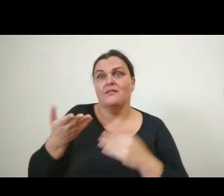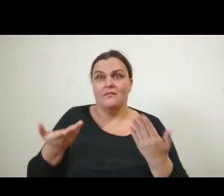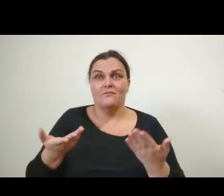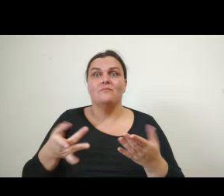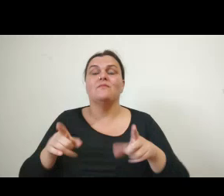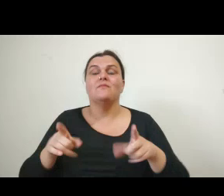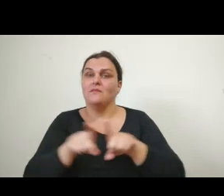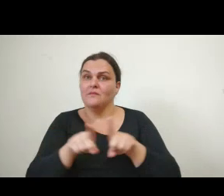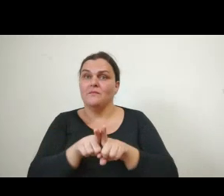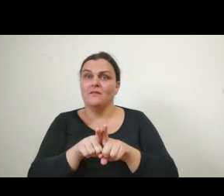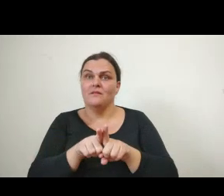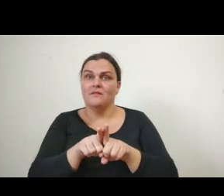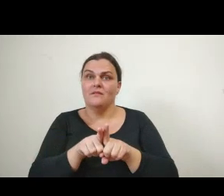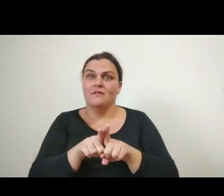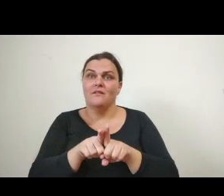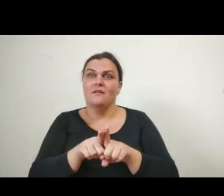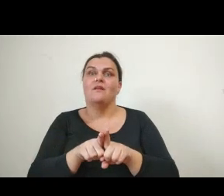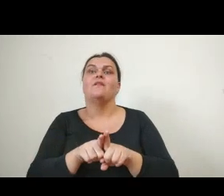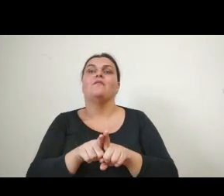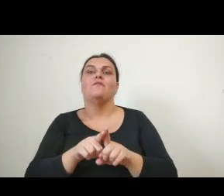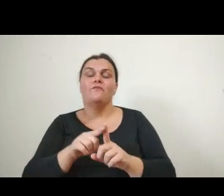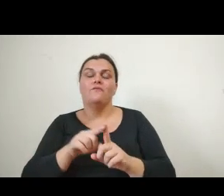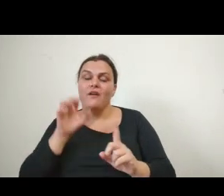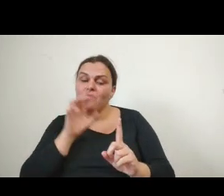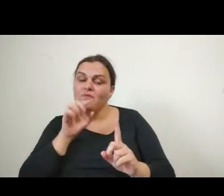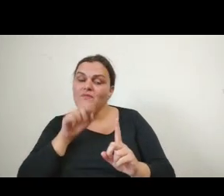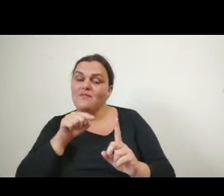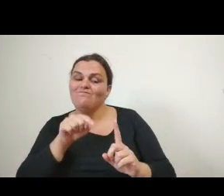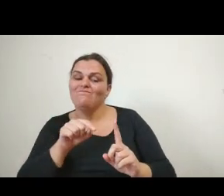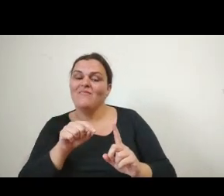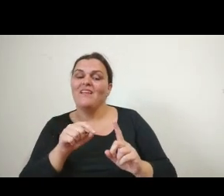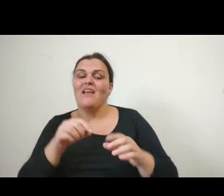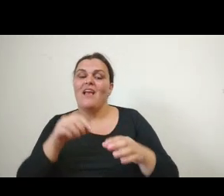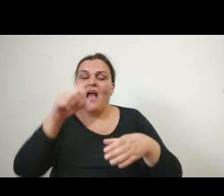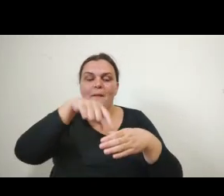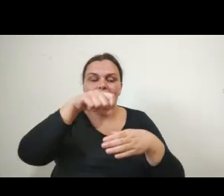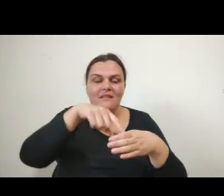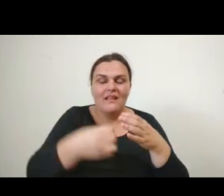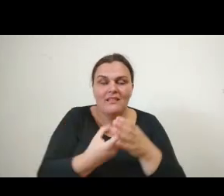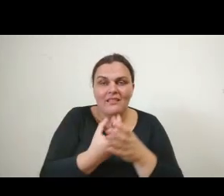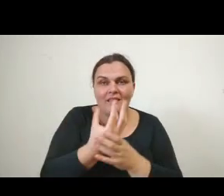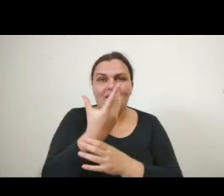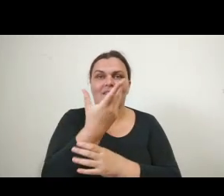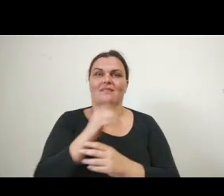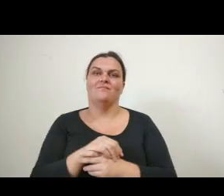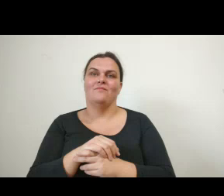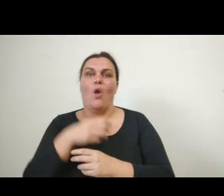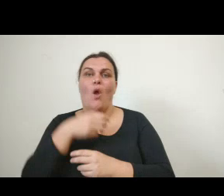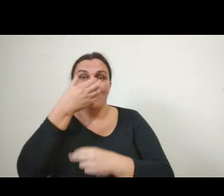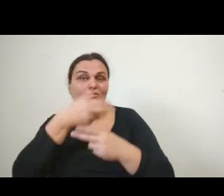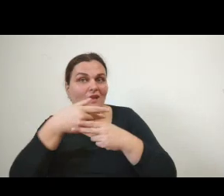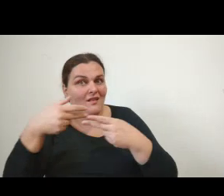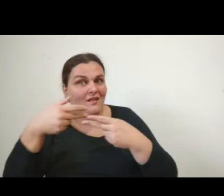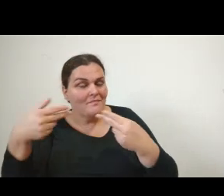produção de alimentos. Como eu falei, né, cito aqui só alguns dos muitos impactos.